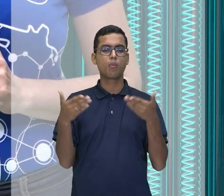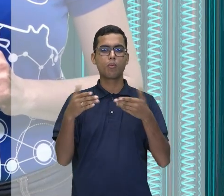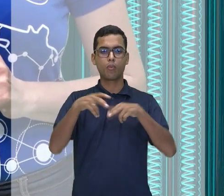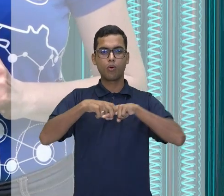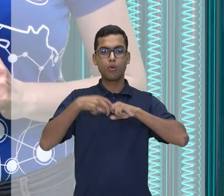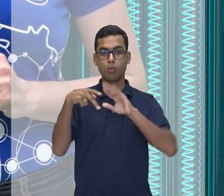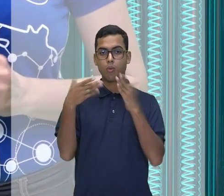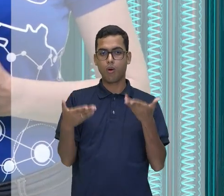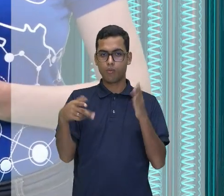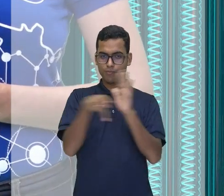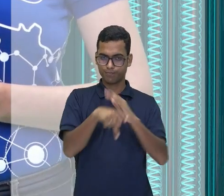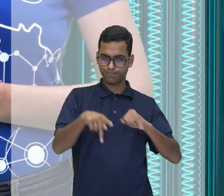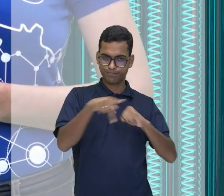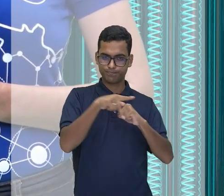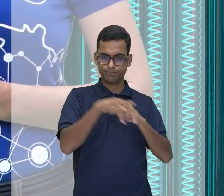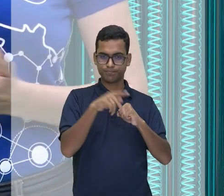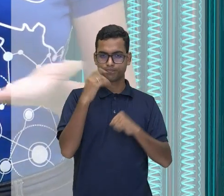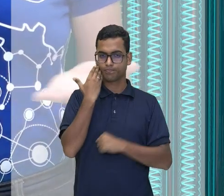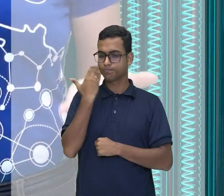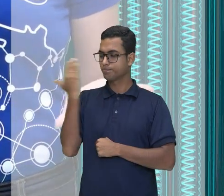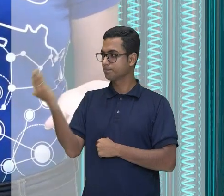aqui direitinho? Vamos ver então.